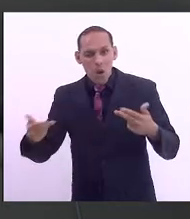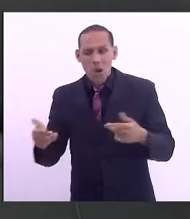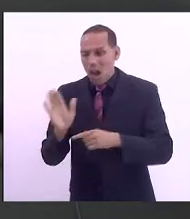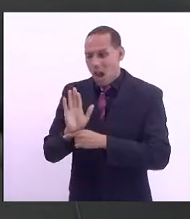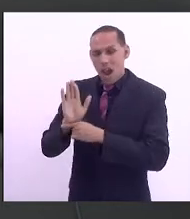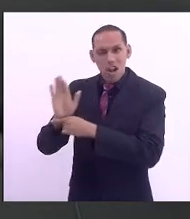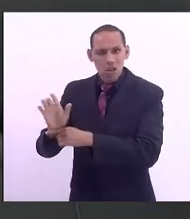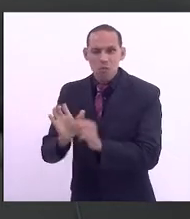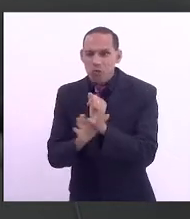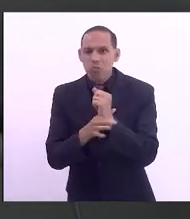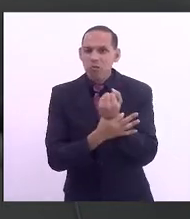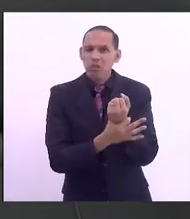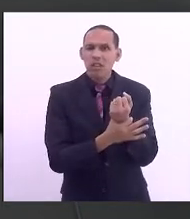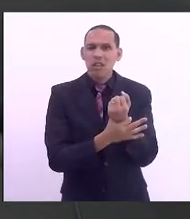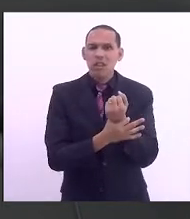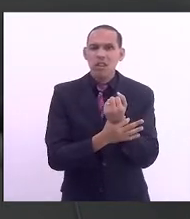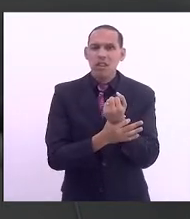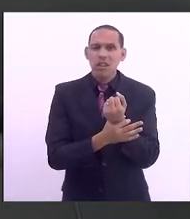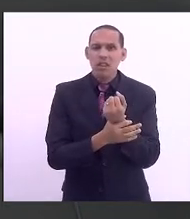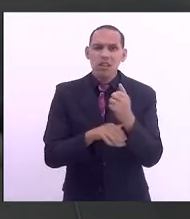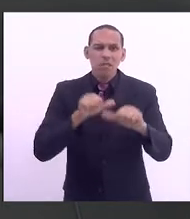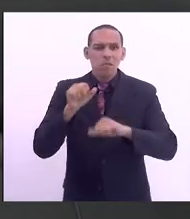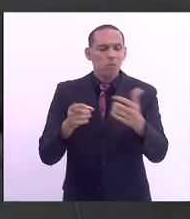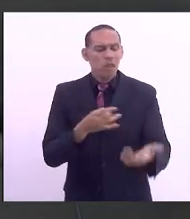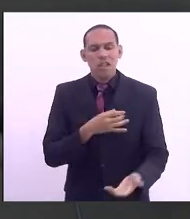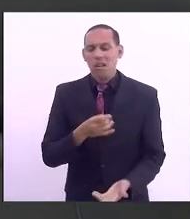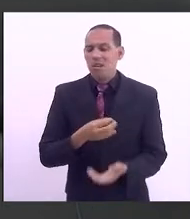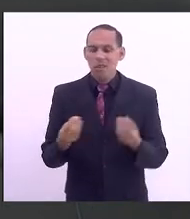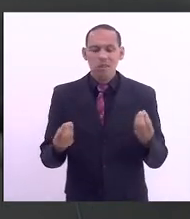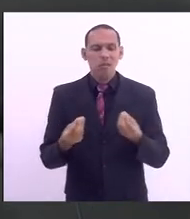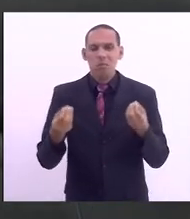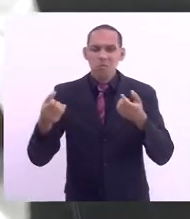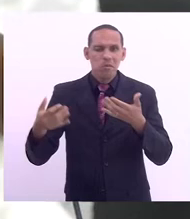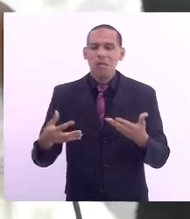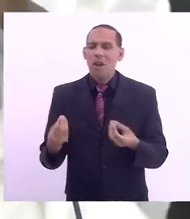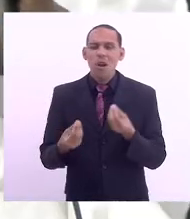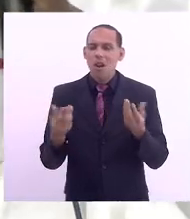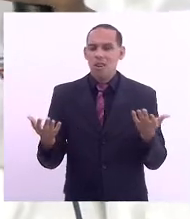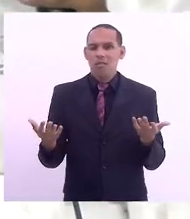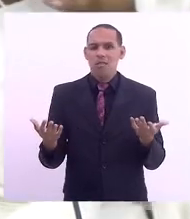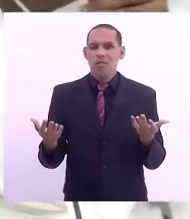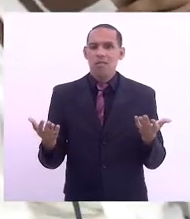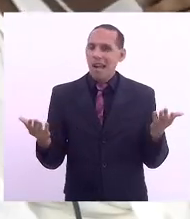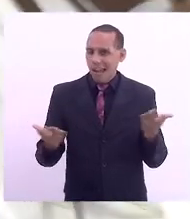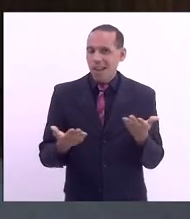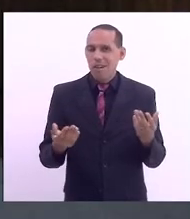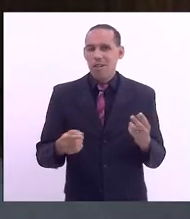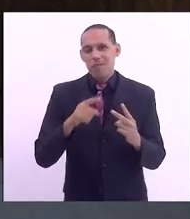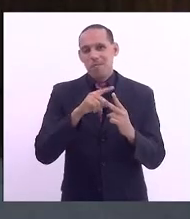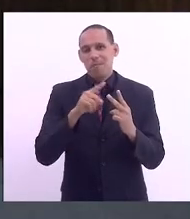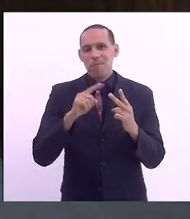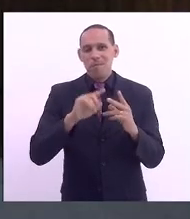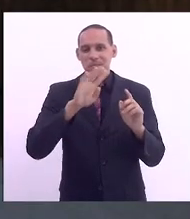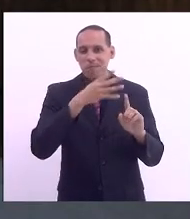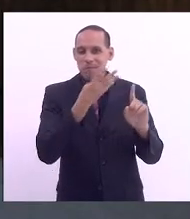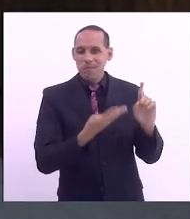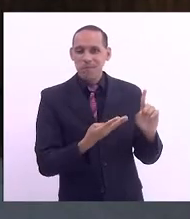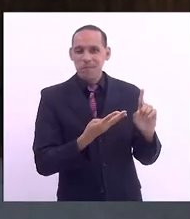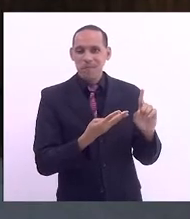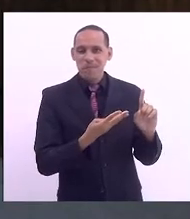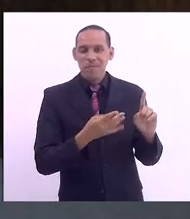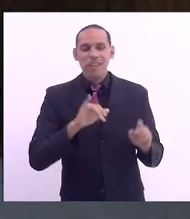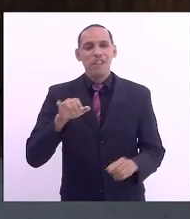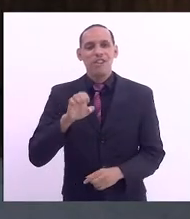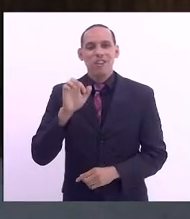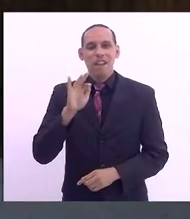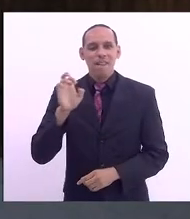deixá-lo seguro é o que traz mais medo? Então, chamo aqui agora para receber a homenagem